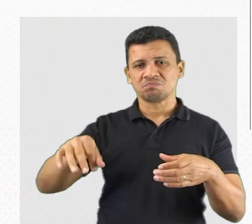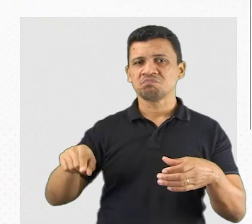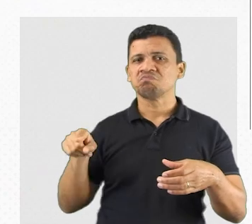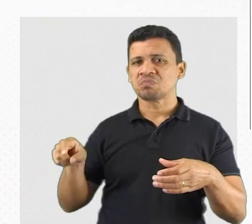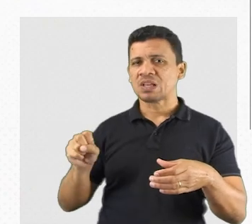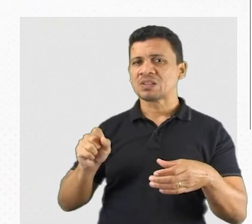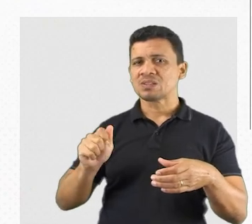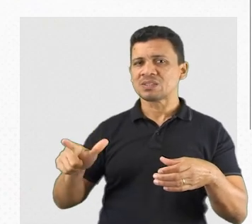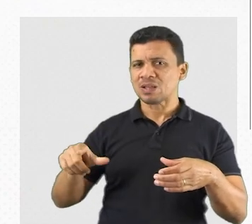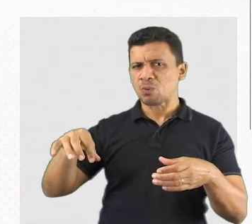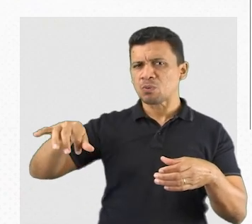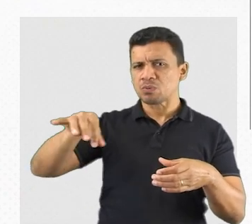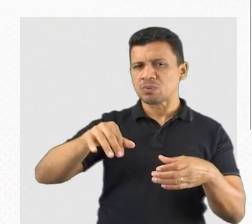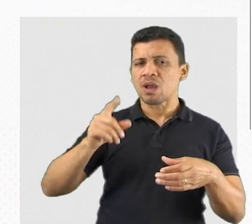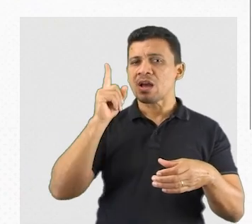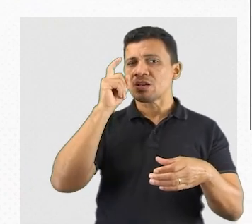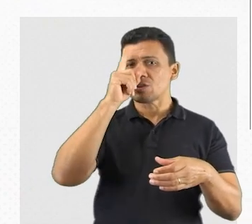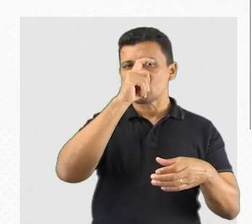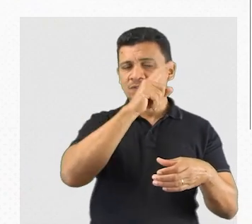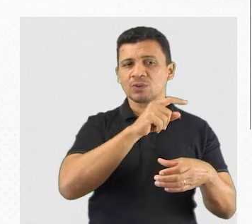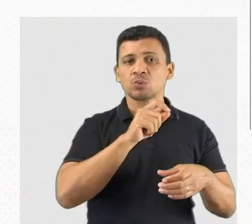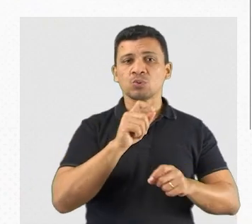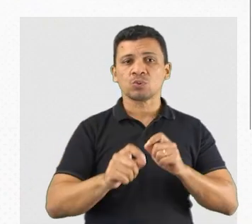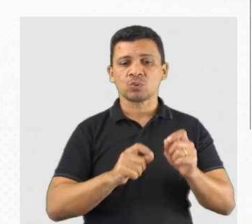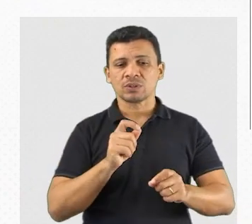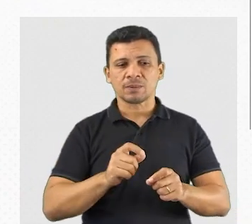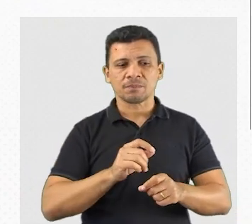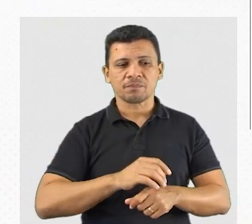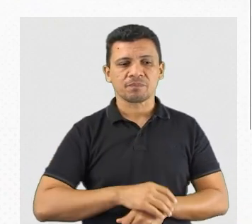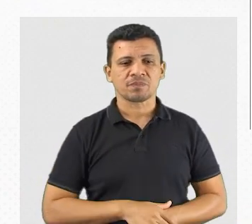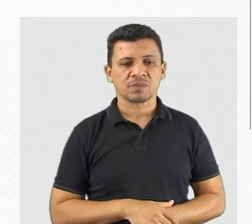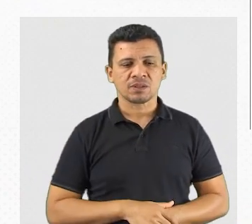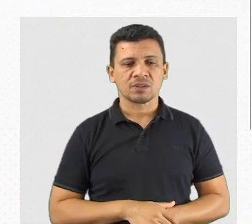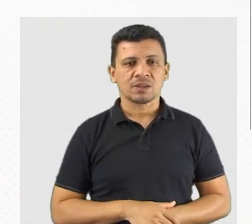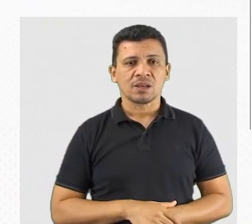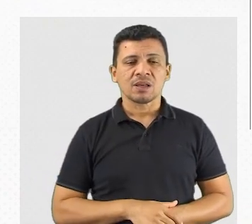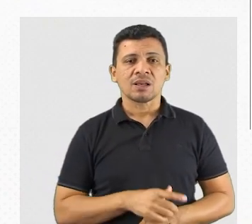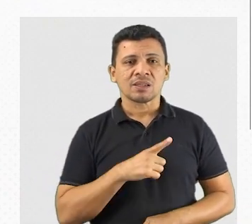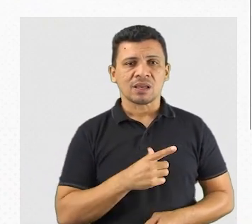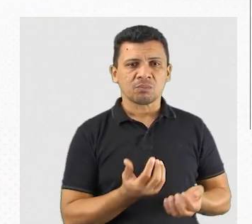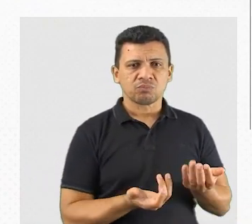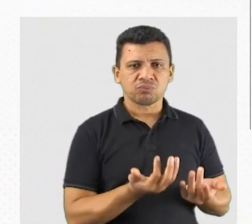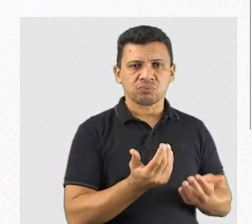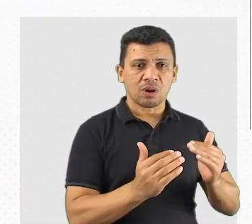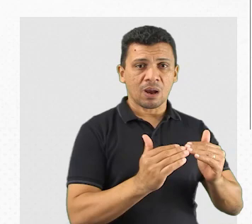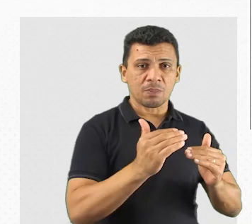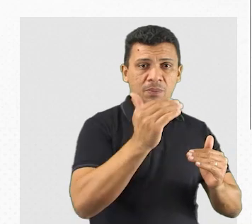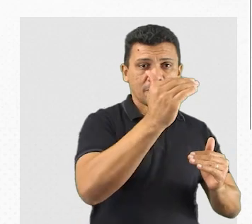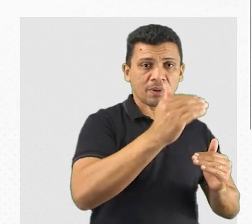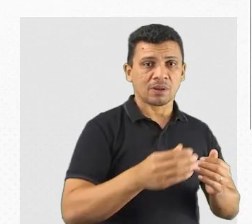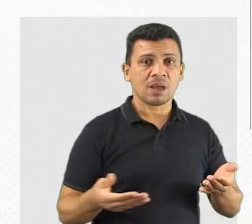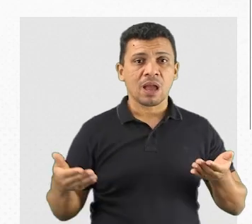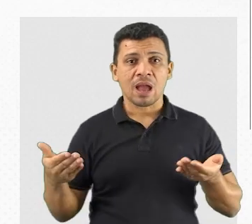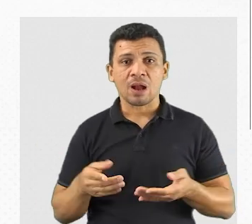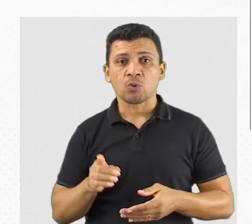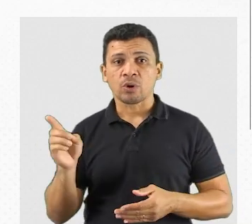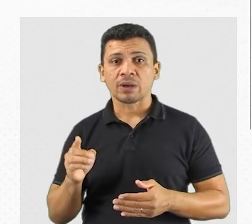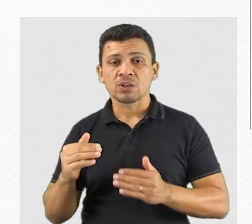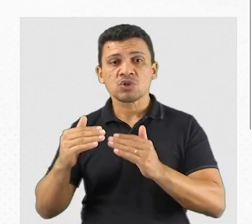ele dificultou a ebulição da água, aumentou a ebulioscopia e agora o congelamento